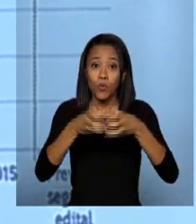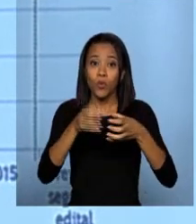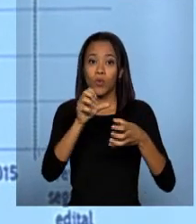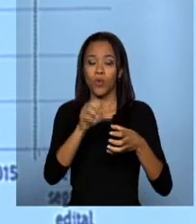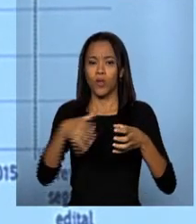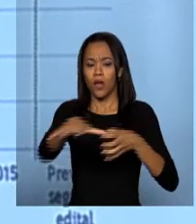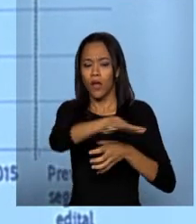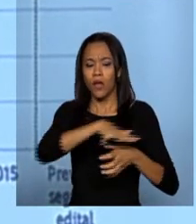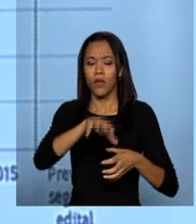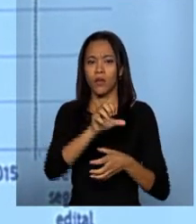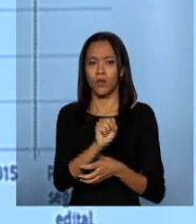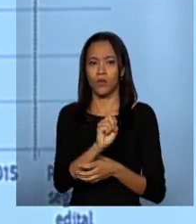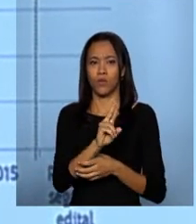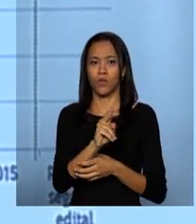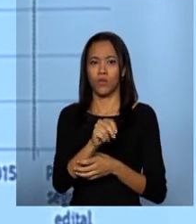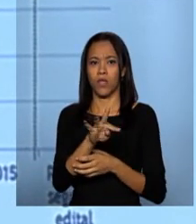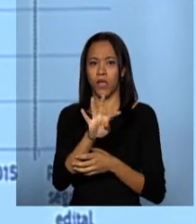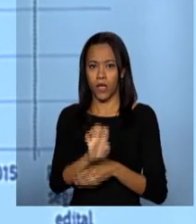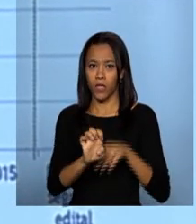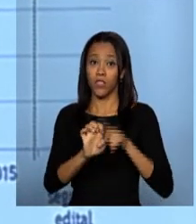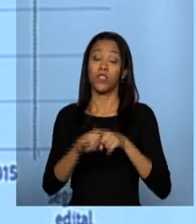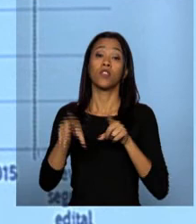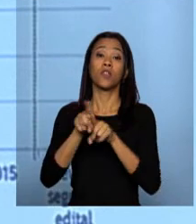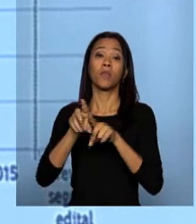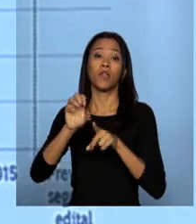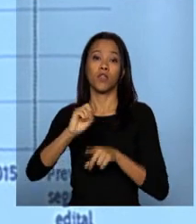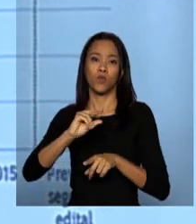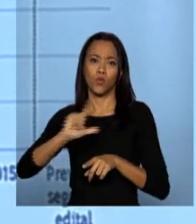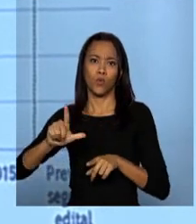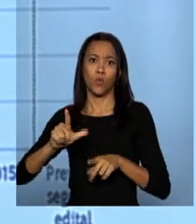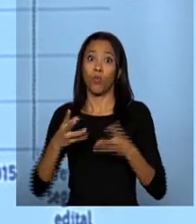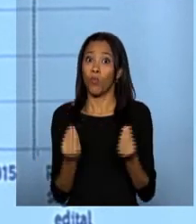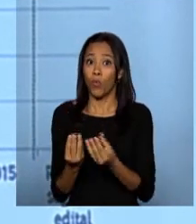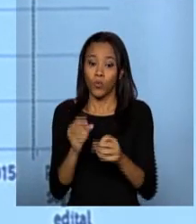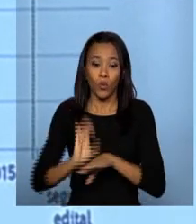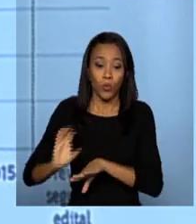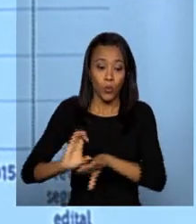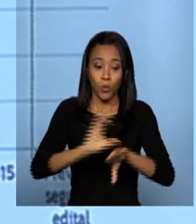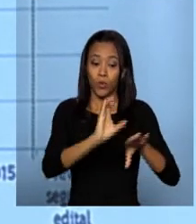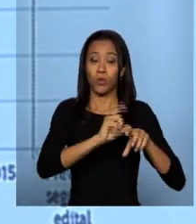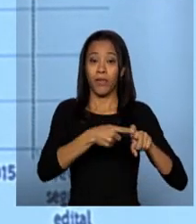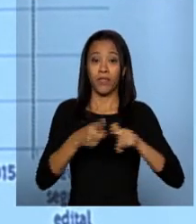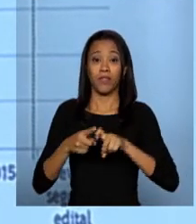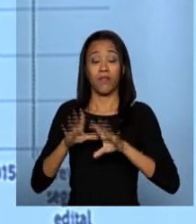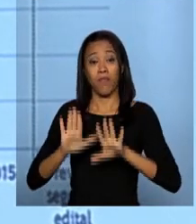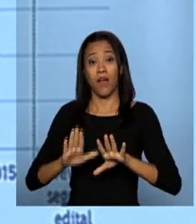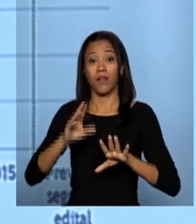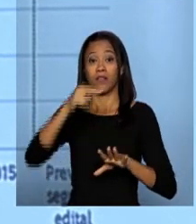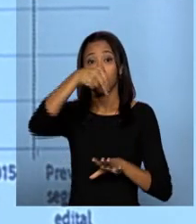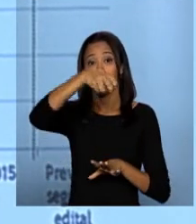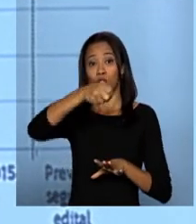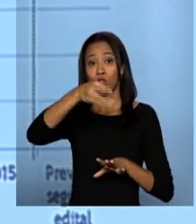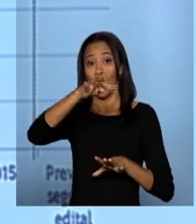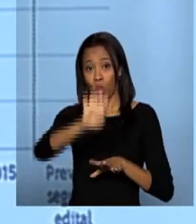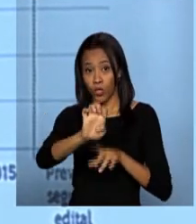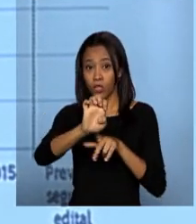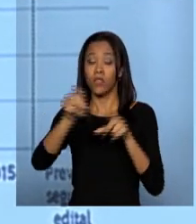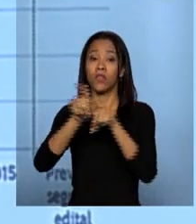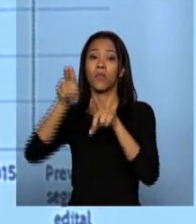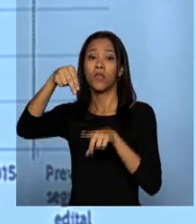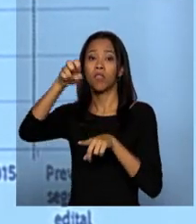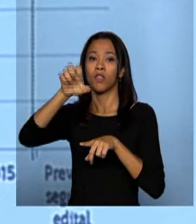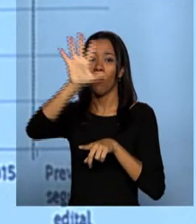sul. E as regiões norte, nordeste e centro-oeste ficavam para trás. O que vocês veem depois da